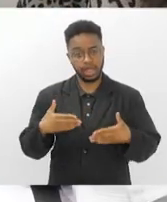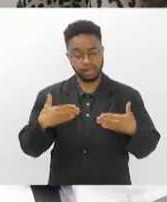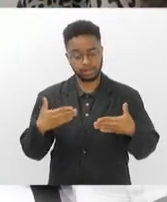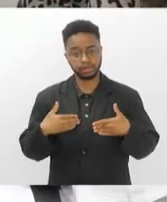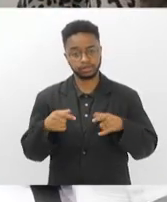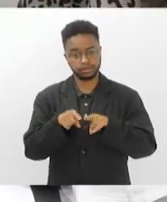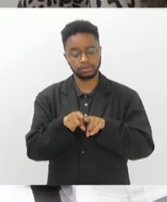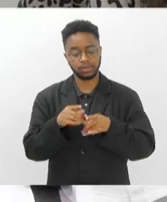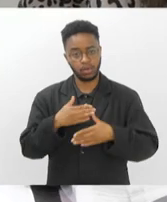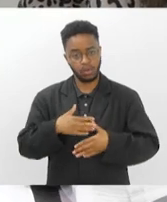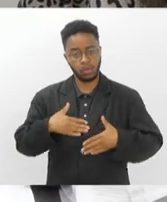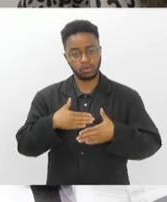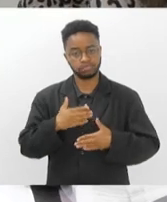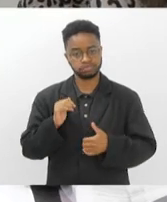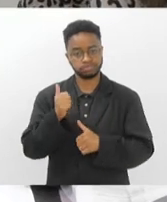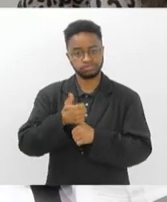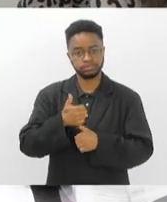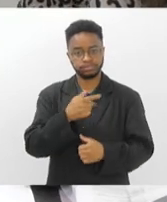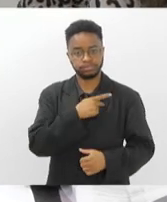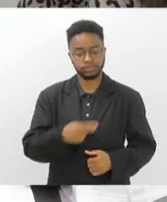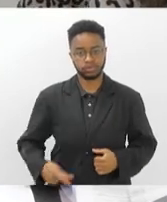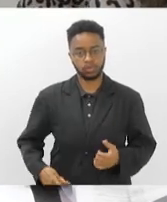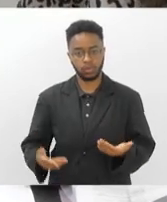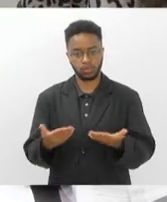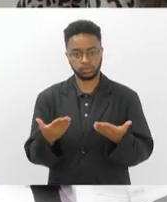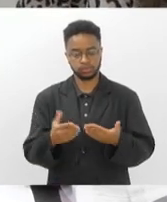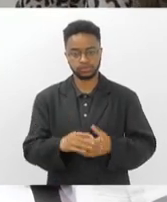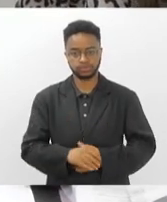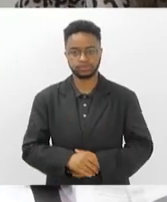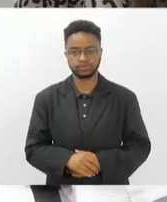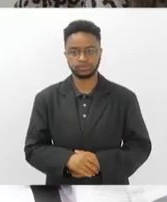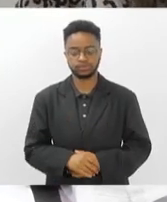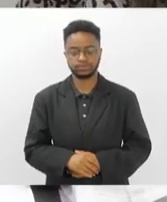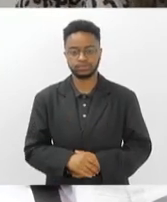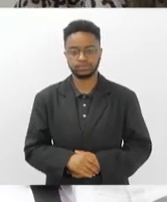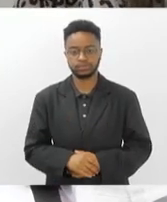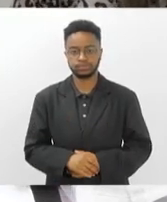a presidência hoje nesta sessão.